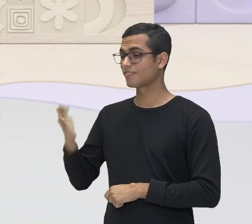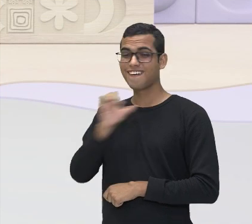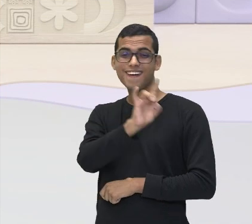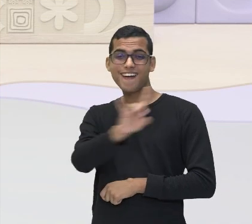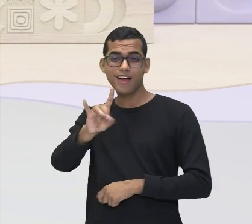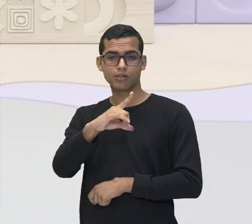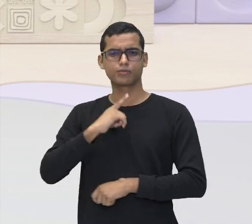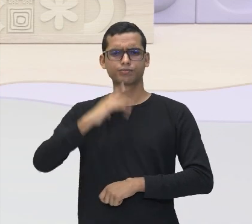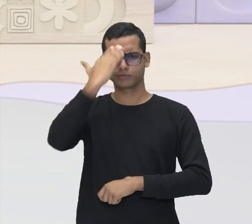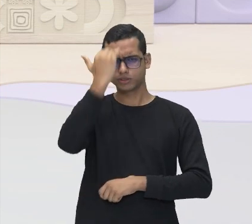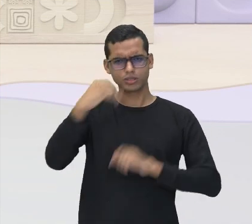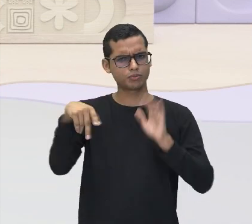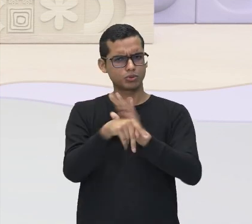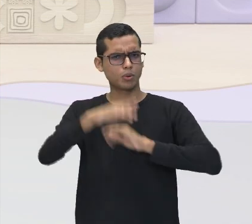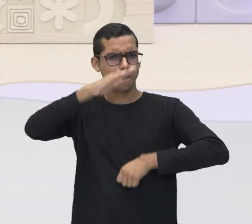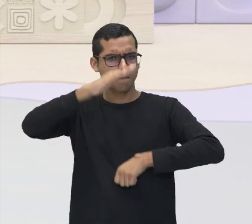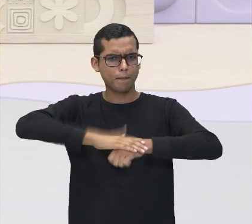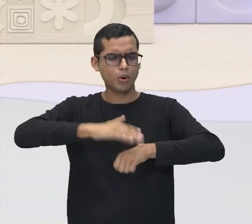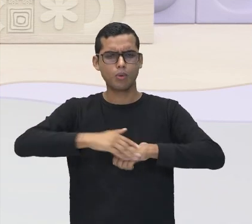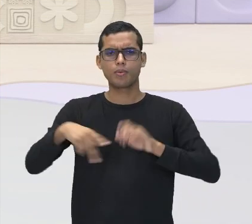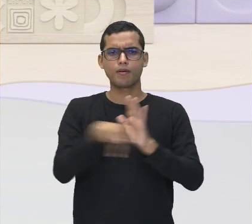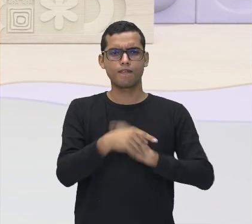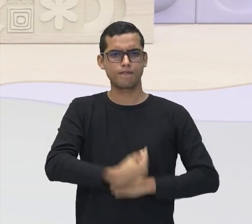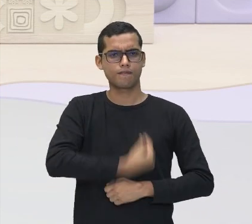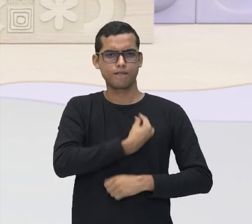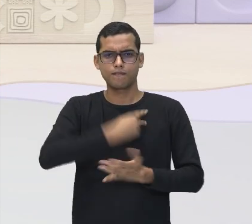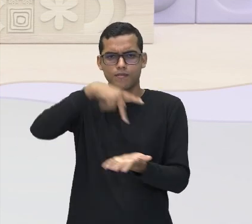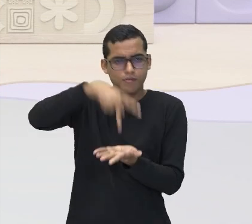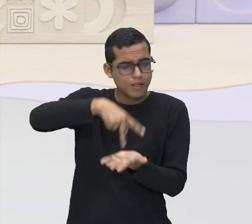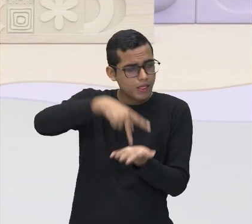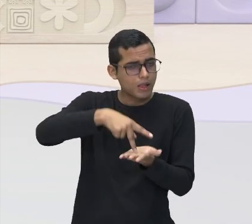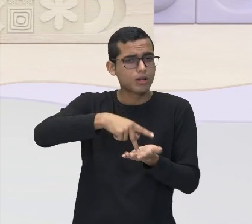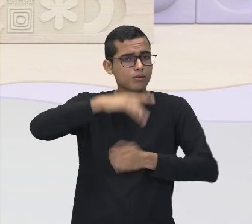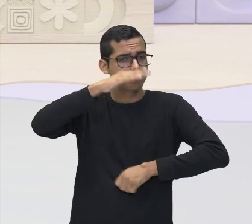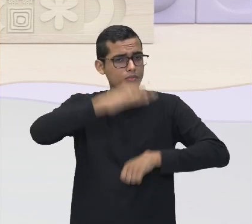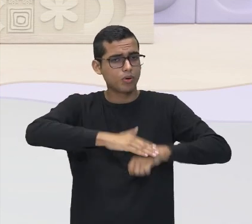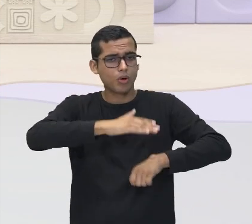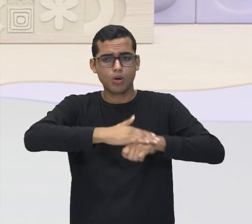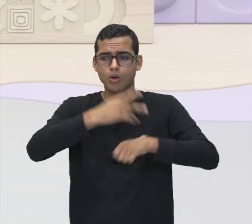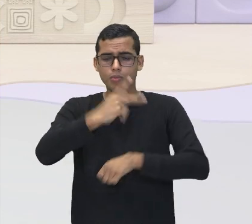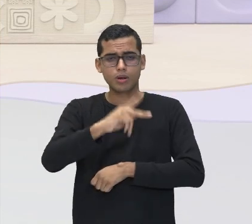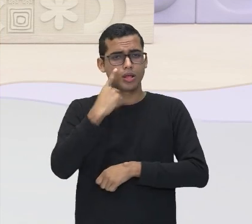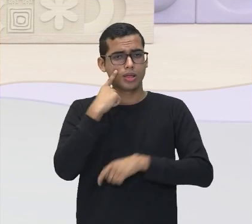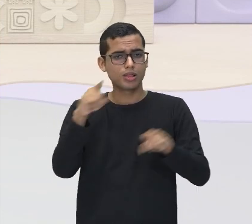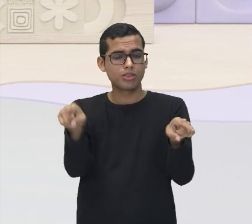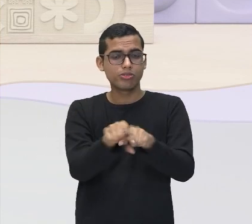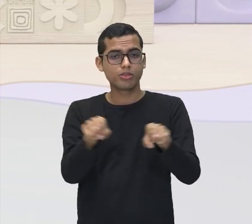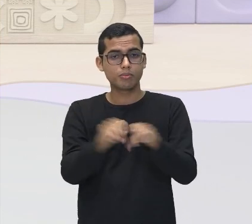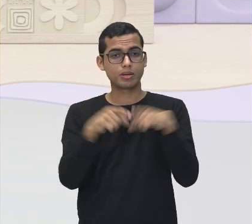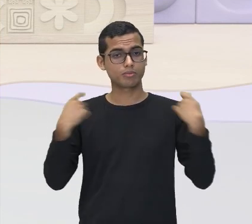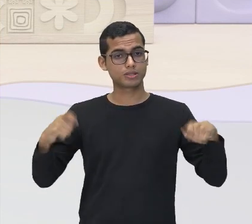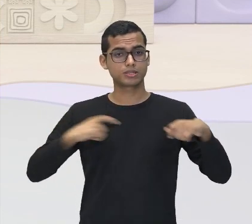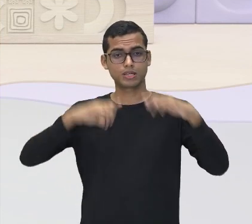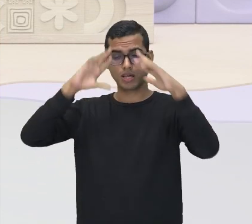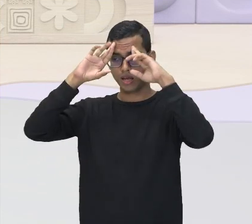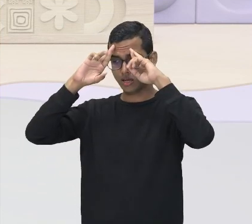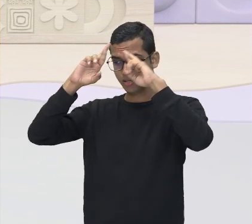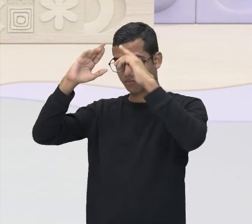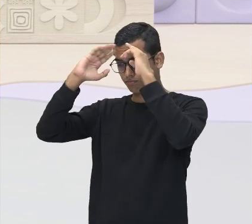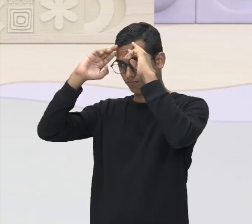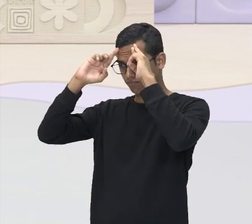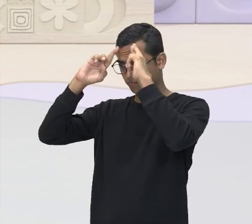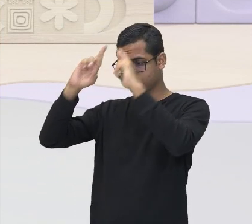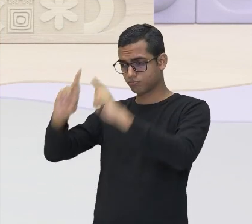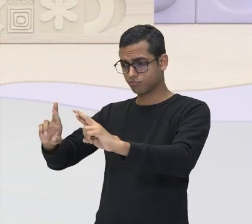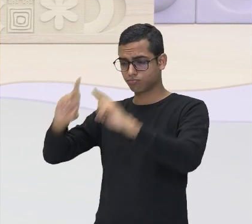um que carrega a sua verdade deve respeitar a verdade do outro, que é diferente de você, que pensa diferente de você, que